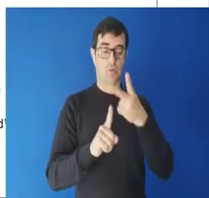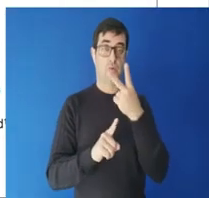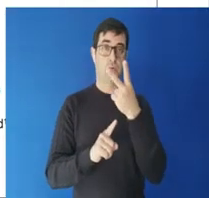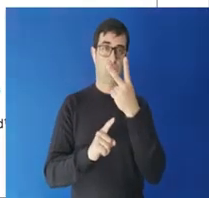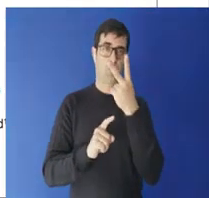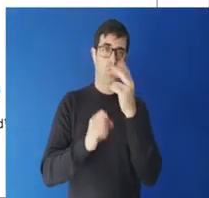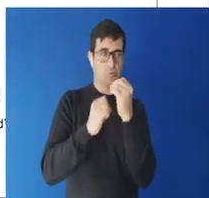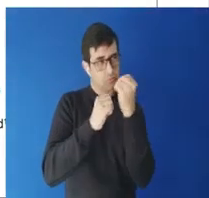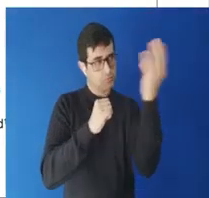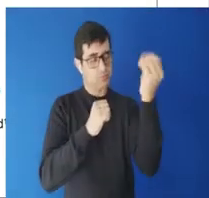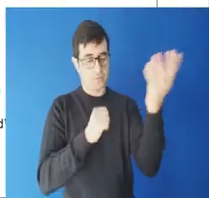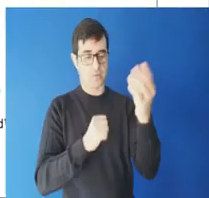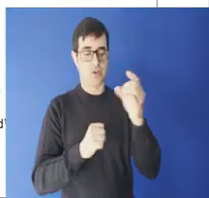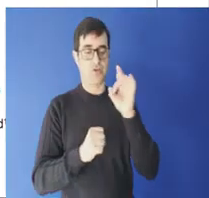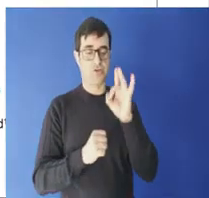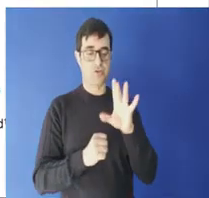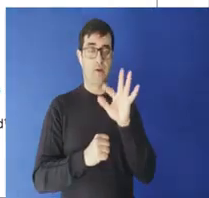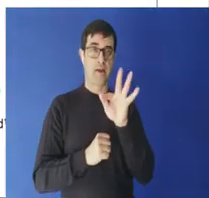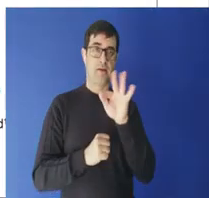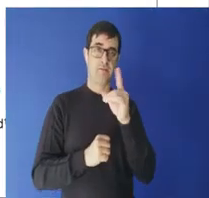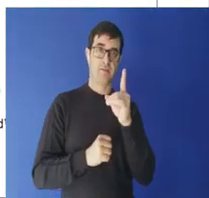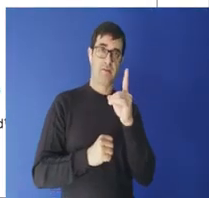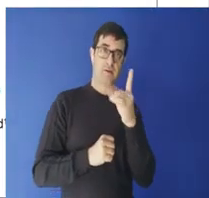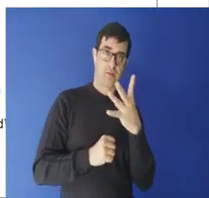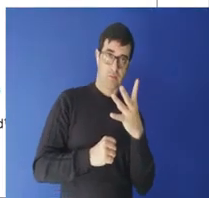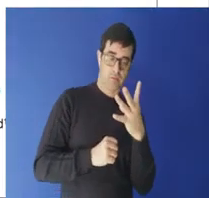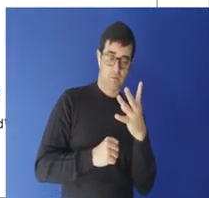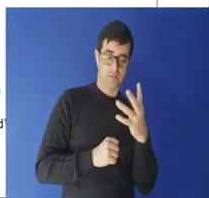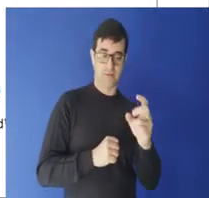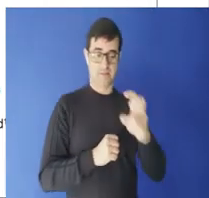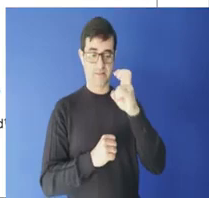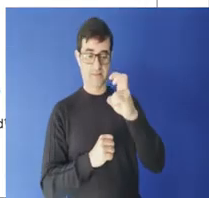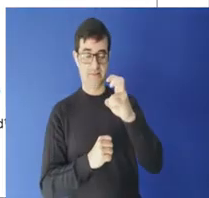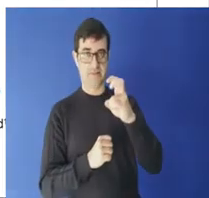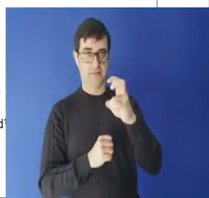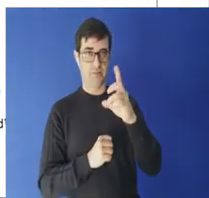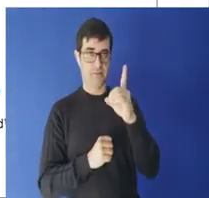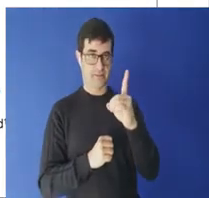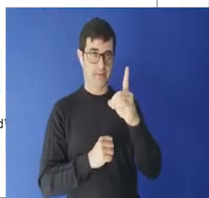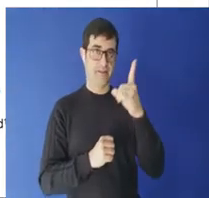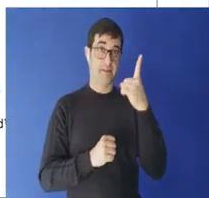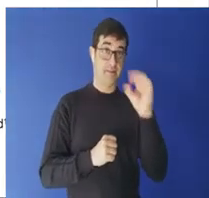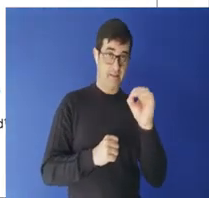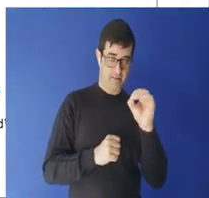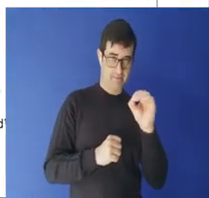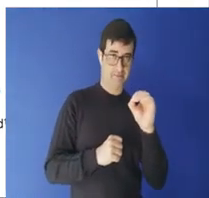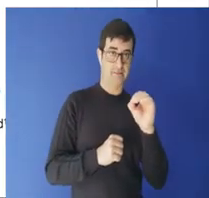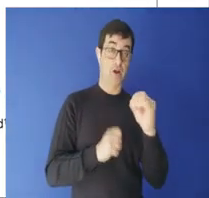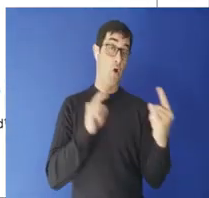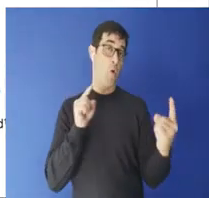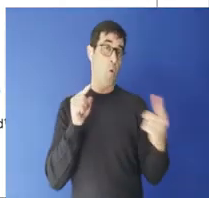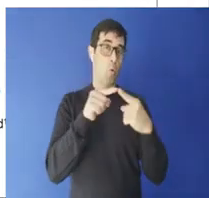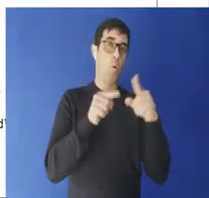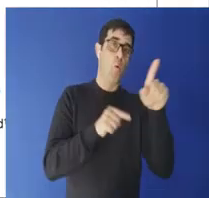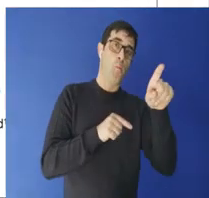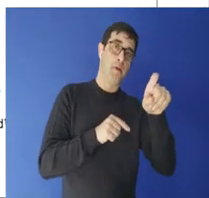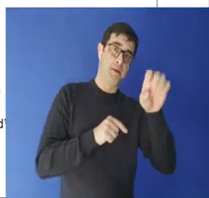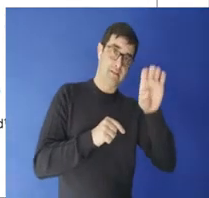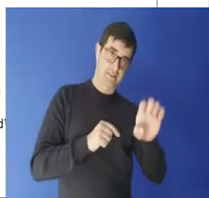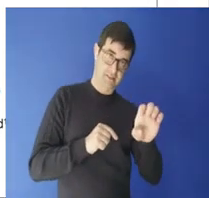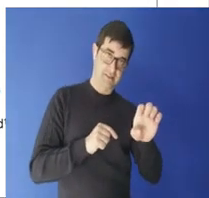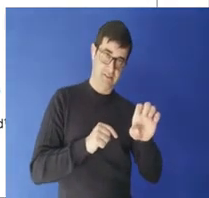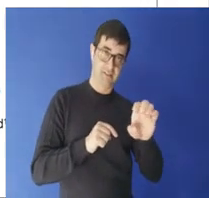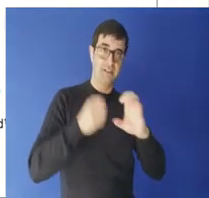com 4F14, 5D10. Então, ele vai ficar com a configuração do xenônio, mais